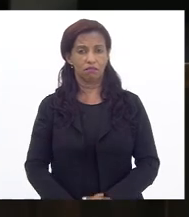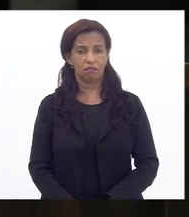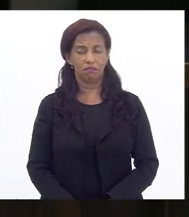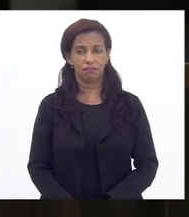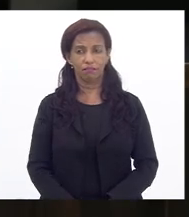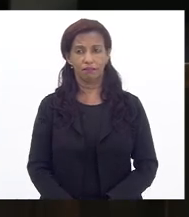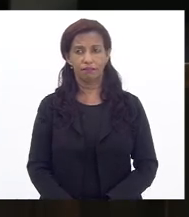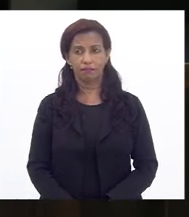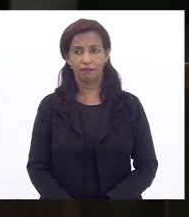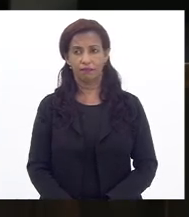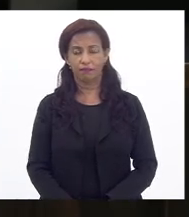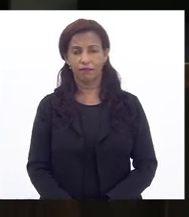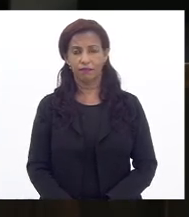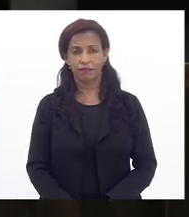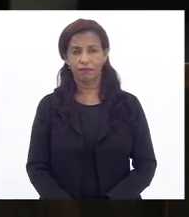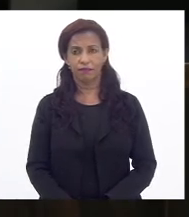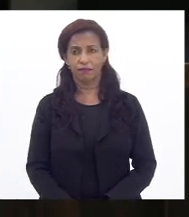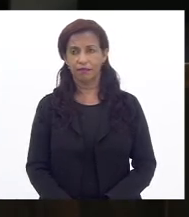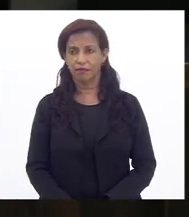Deputada Célia,